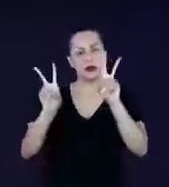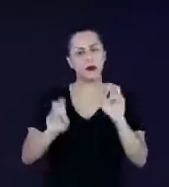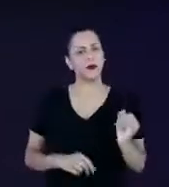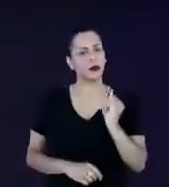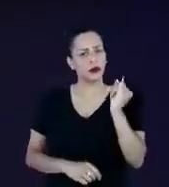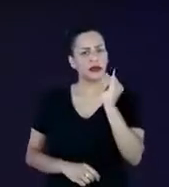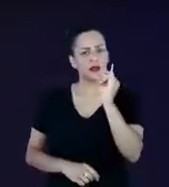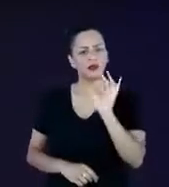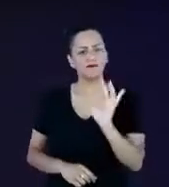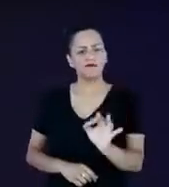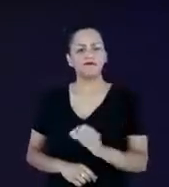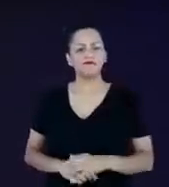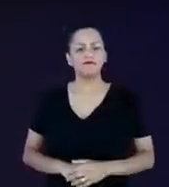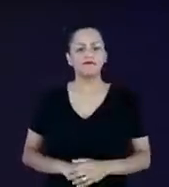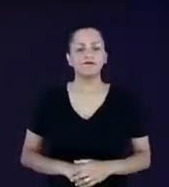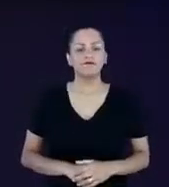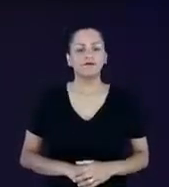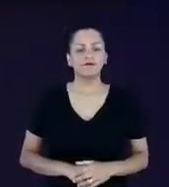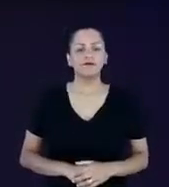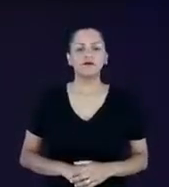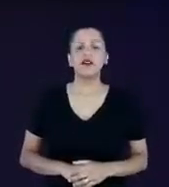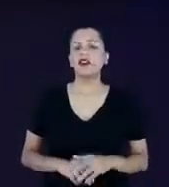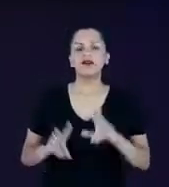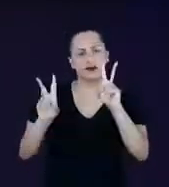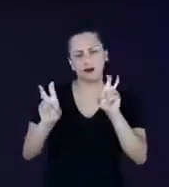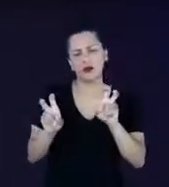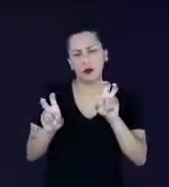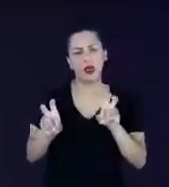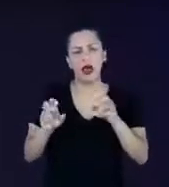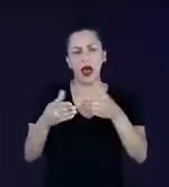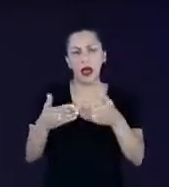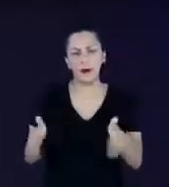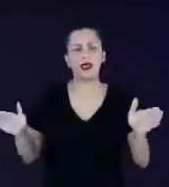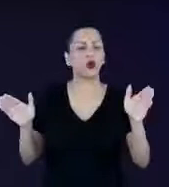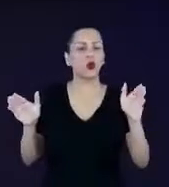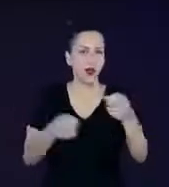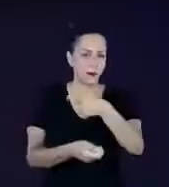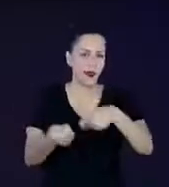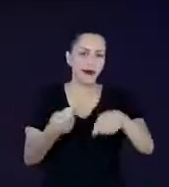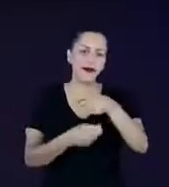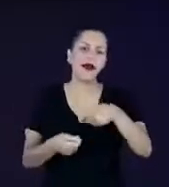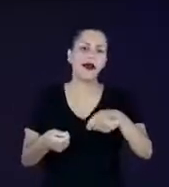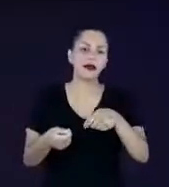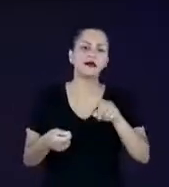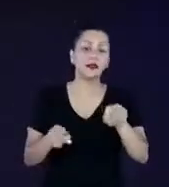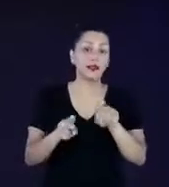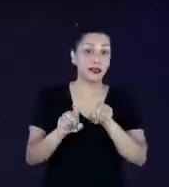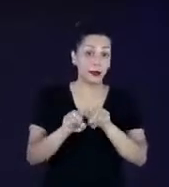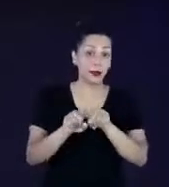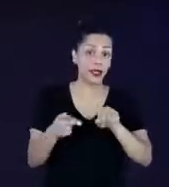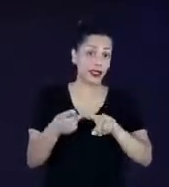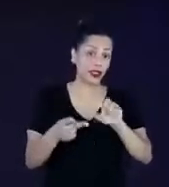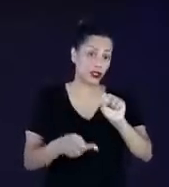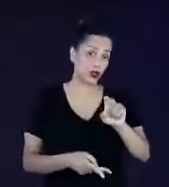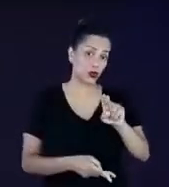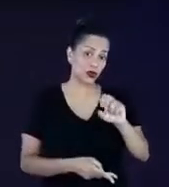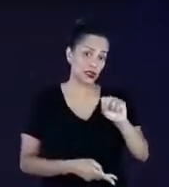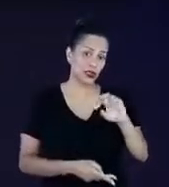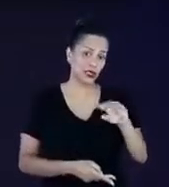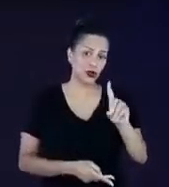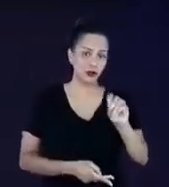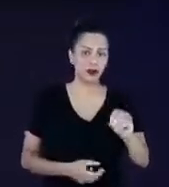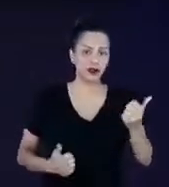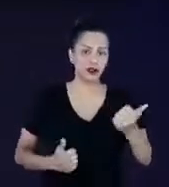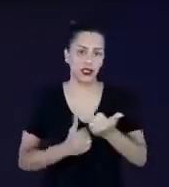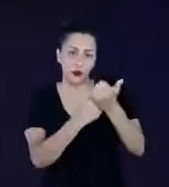fala muito da abertura de mercado e você mencionou o tema do subsídio. Acho que isso é fundamental. A gente está falando aqui de